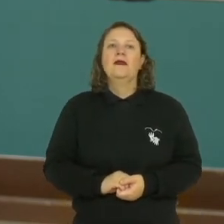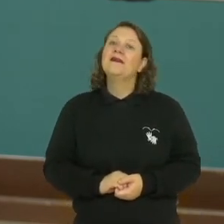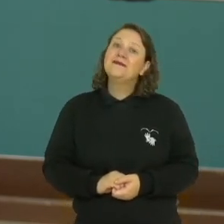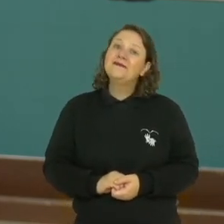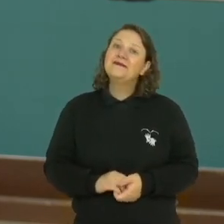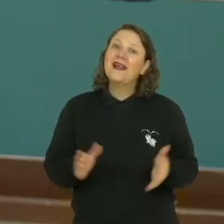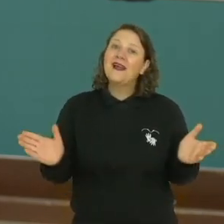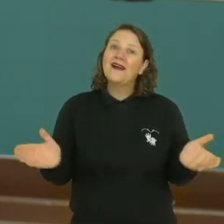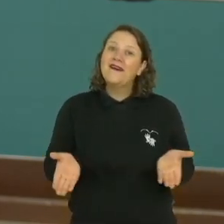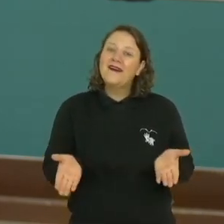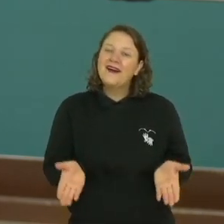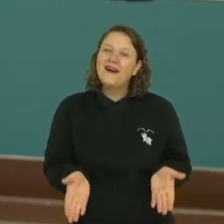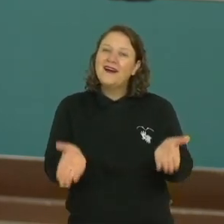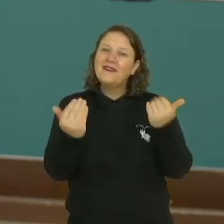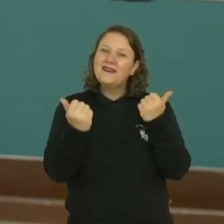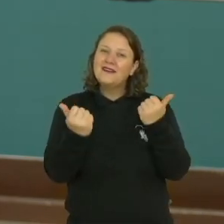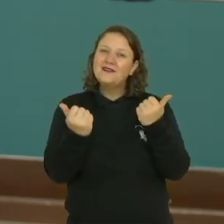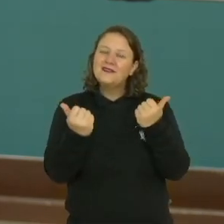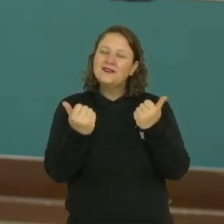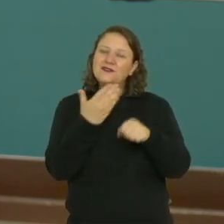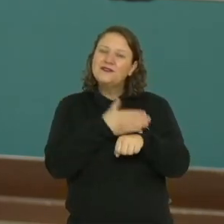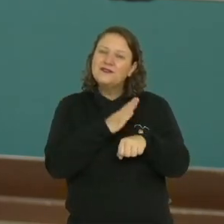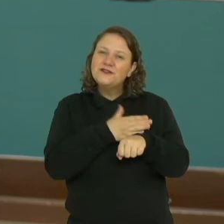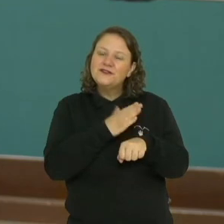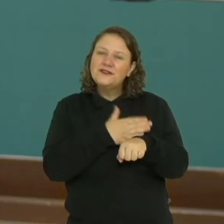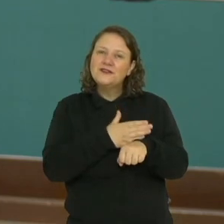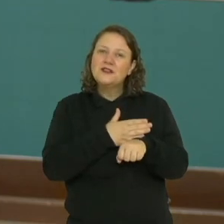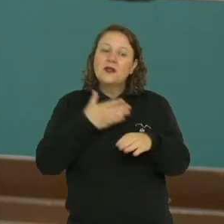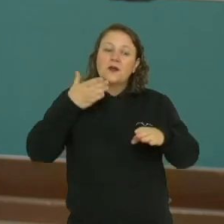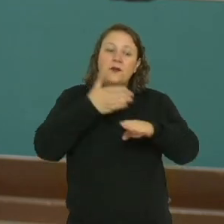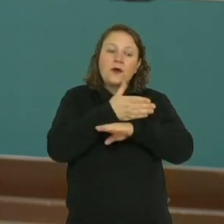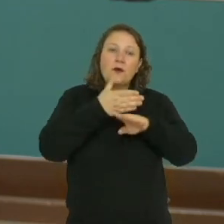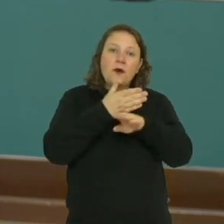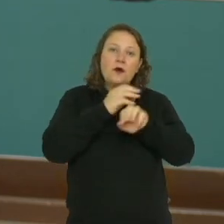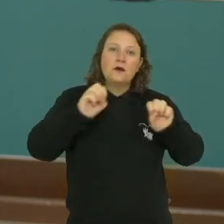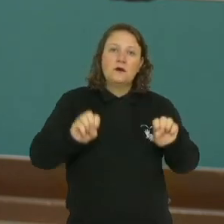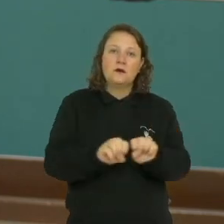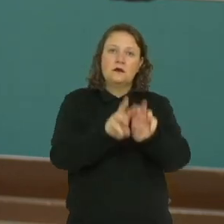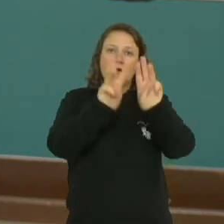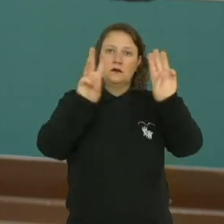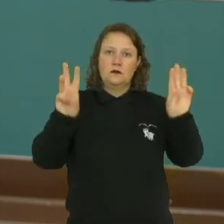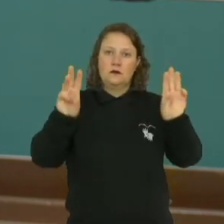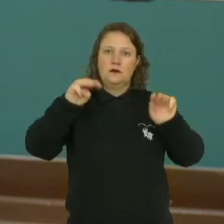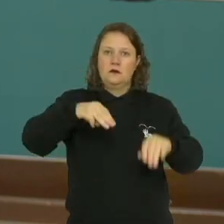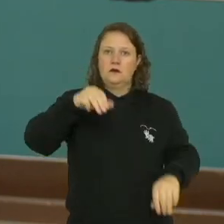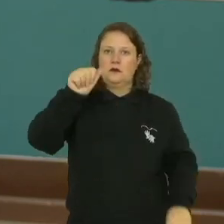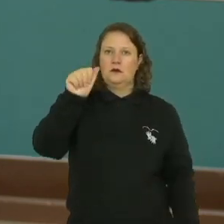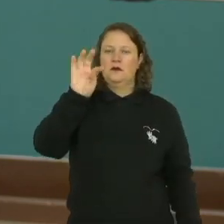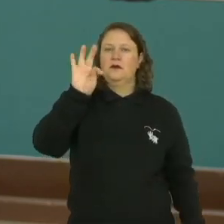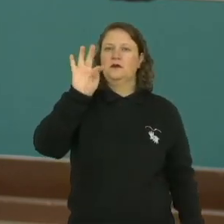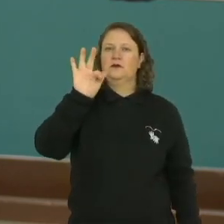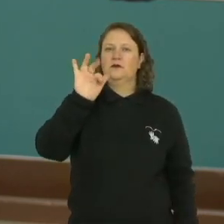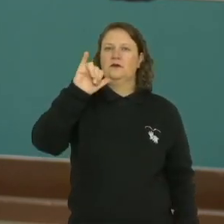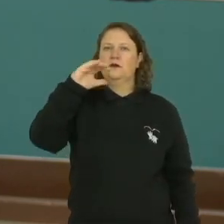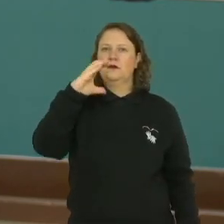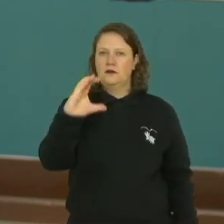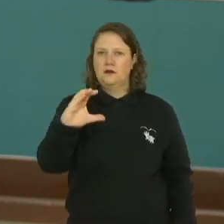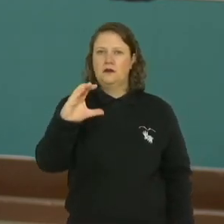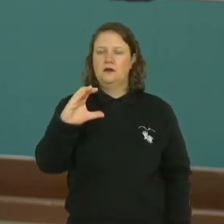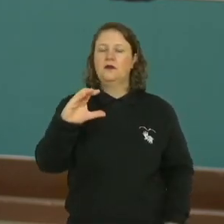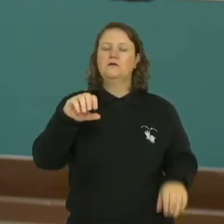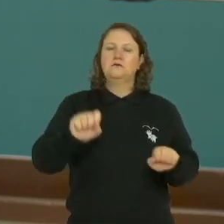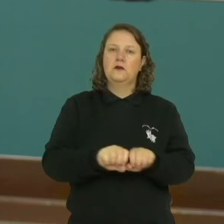Bem, vamos jogar um pouquinho, né? Acessa lá a plataforma da Matifica, entra no site da Matific,